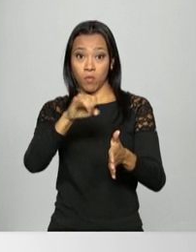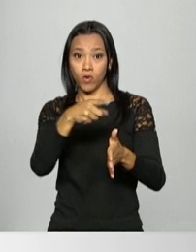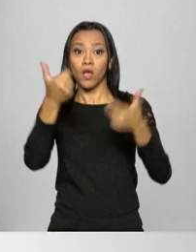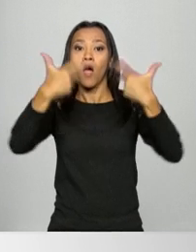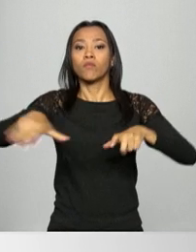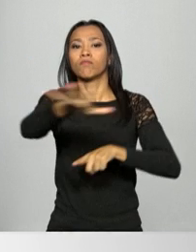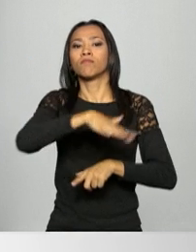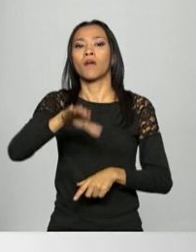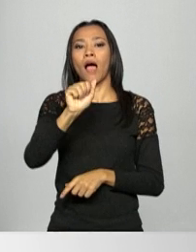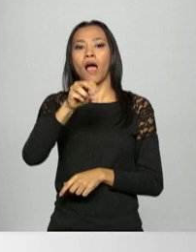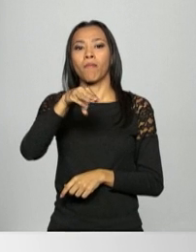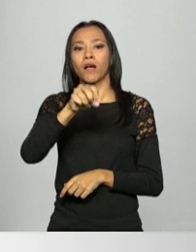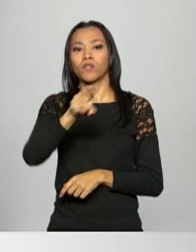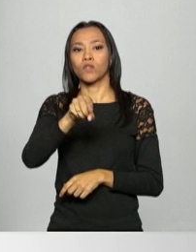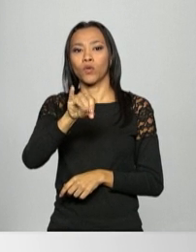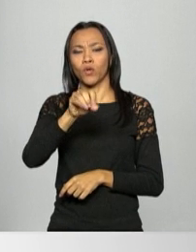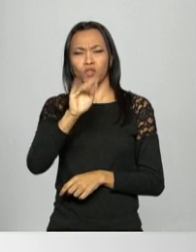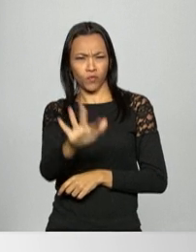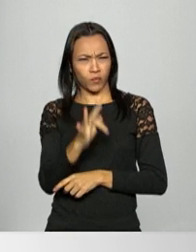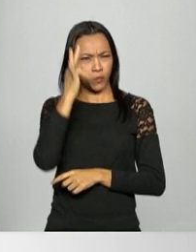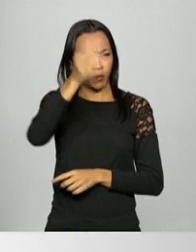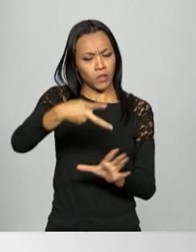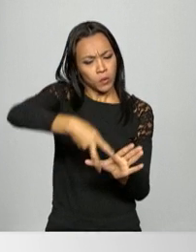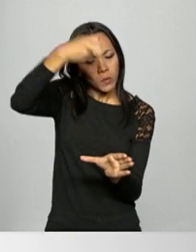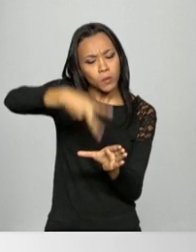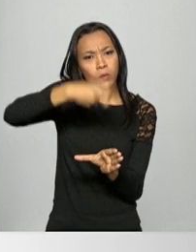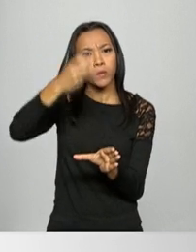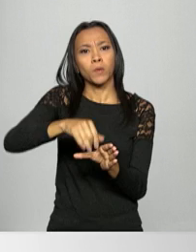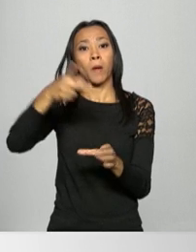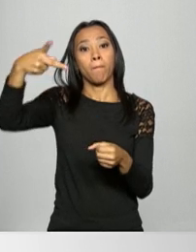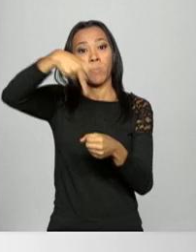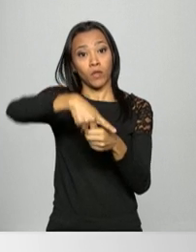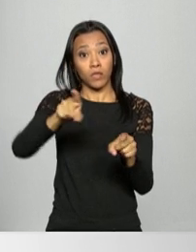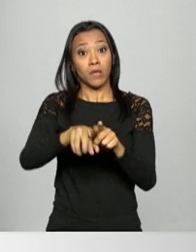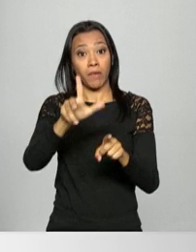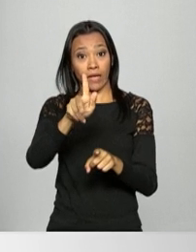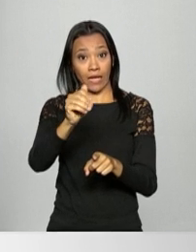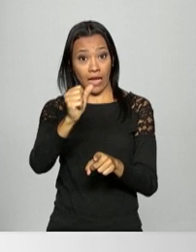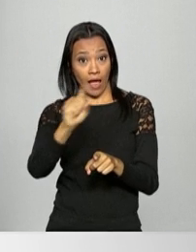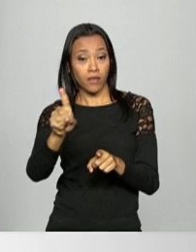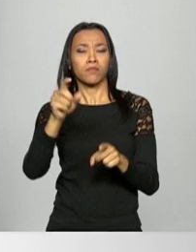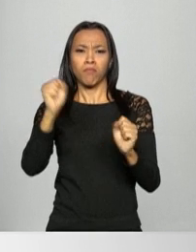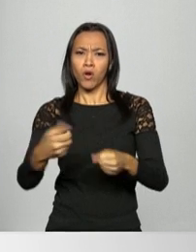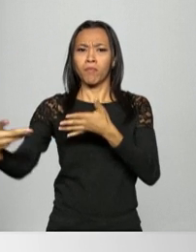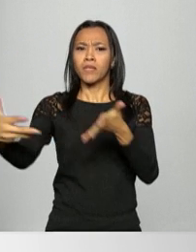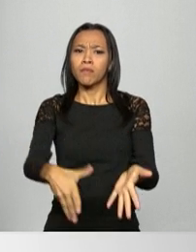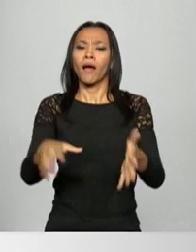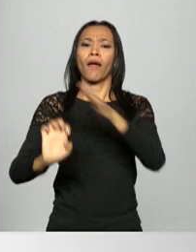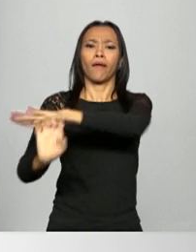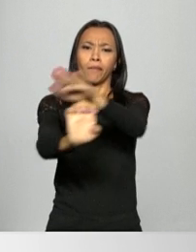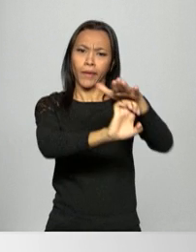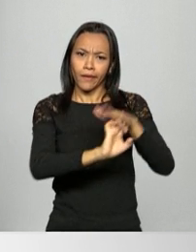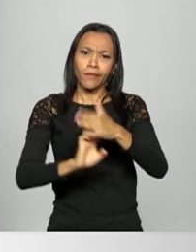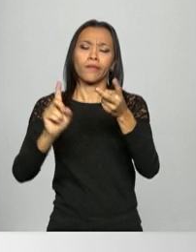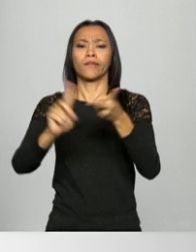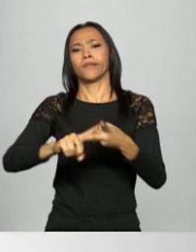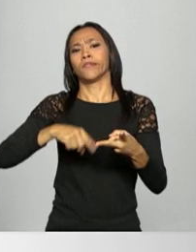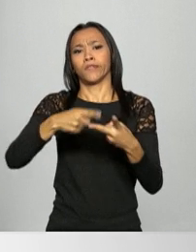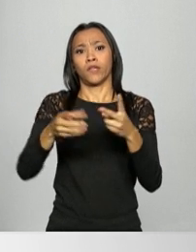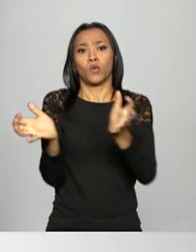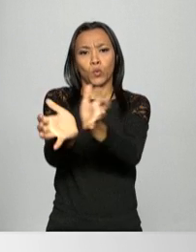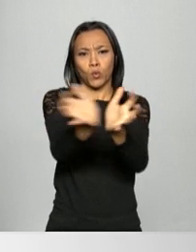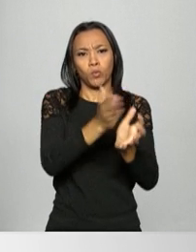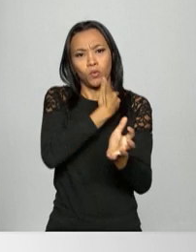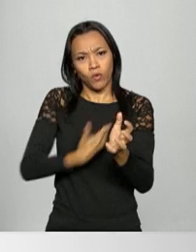na Amazônia, para a futura exploração de petróleo e gás natural. Podem participar empresas de consultoria, órgãos